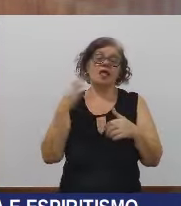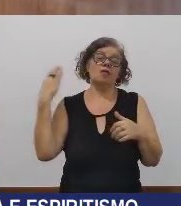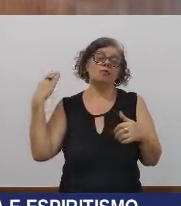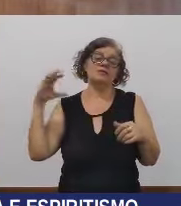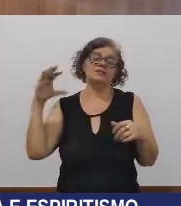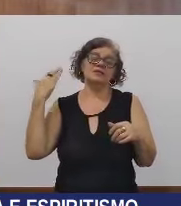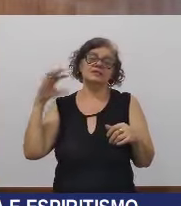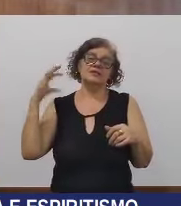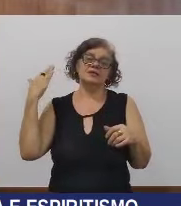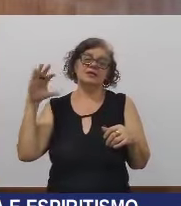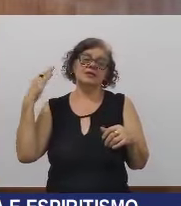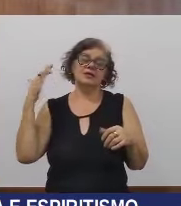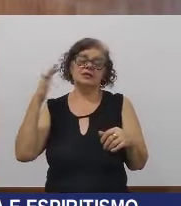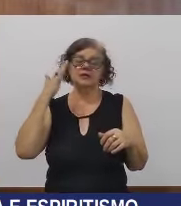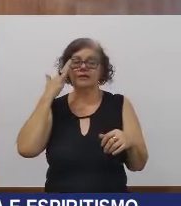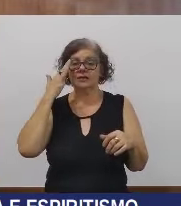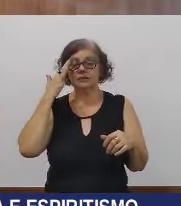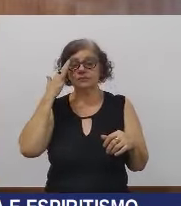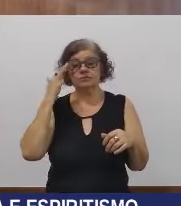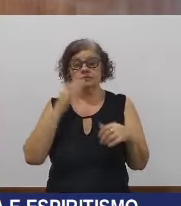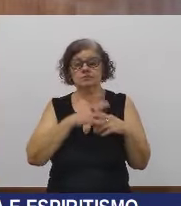que é uma ciência.